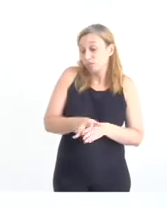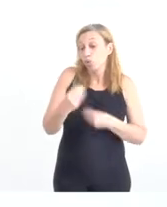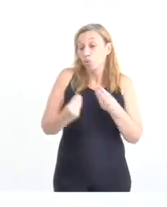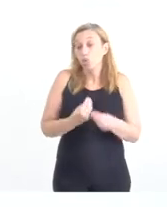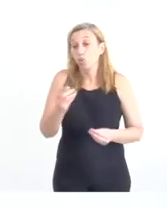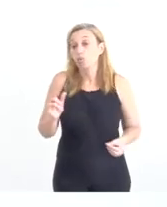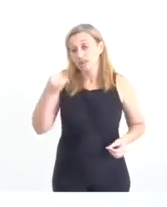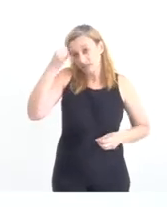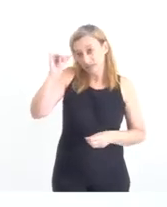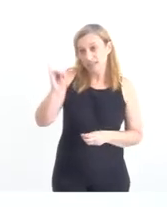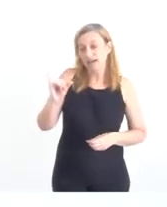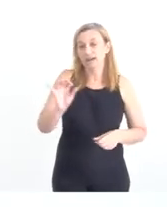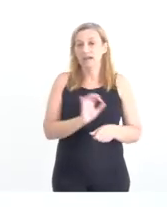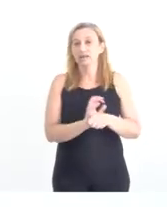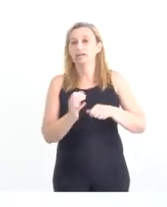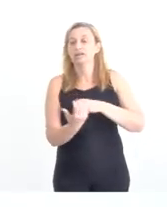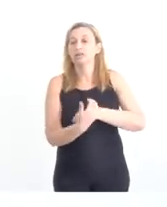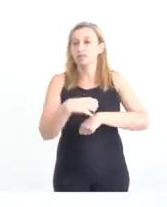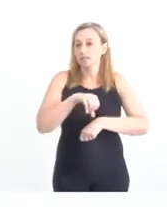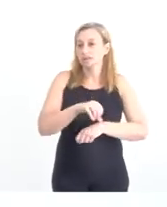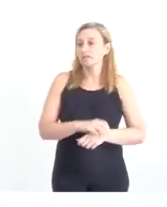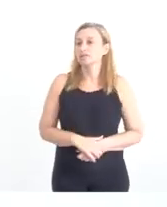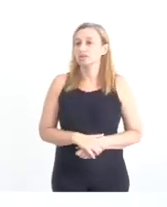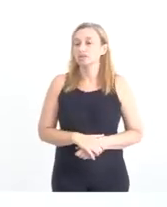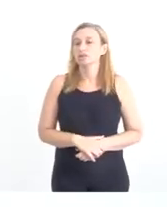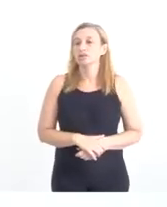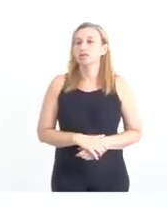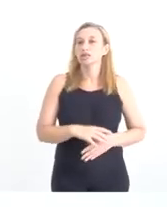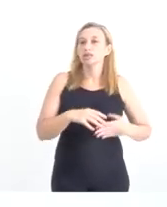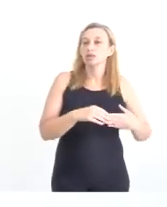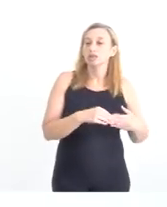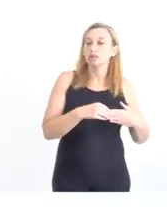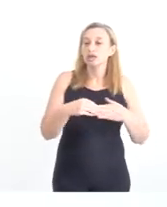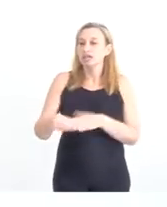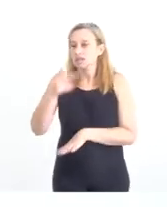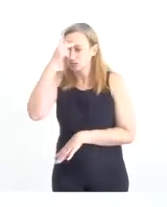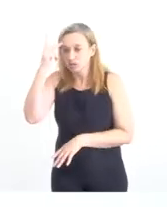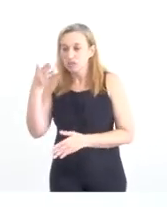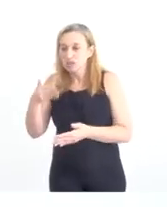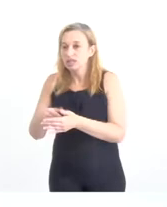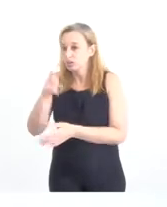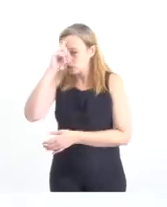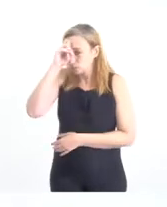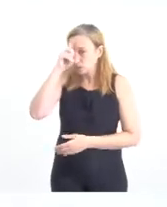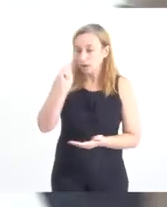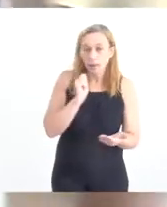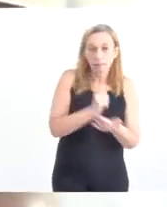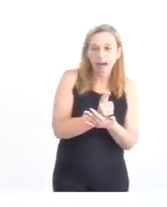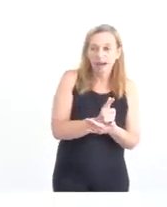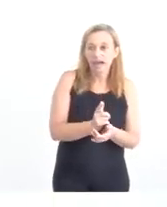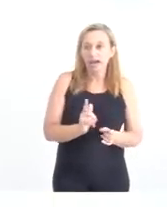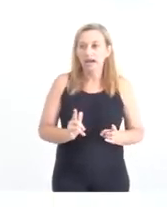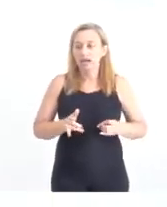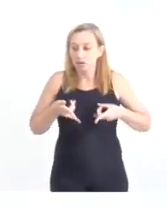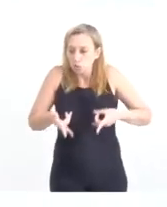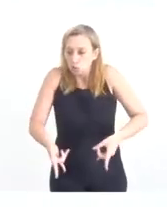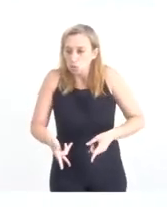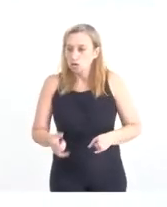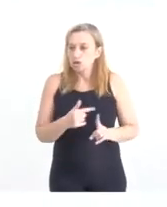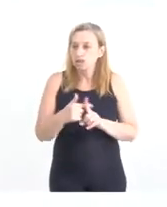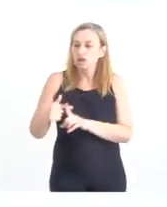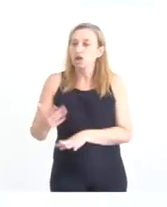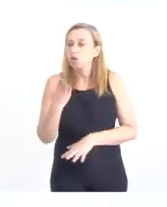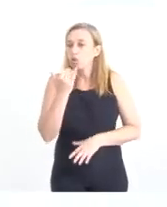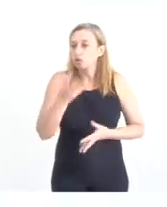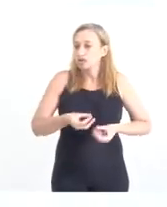Como se prevenir a faço academia carregando o paciente para os hospitais fazendo vaquinhas para pagar sepultamento fornecendo